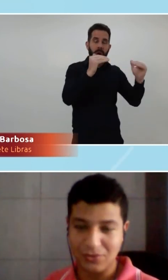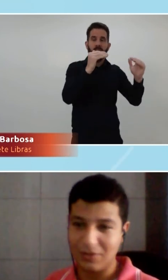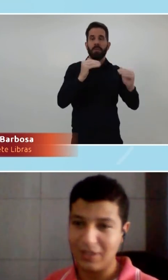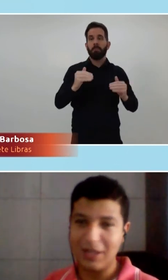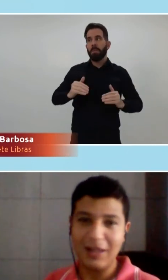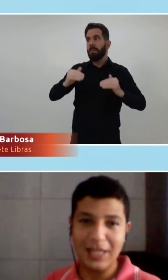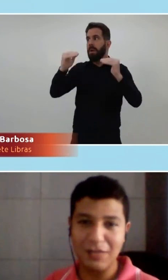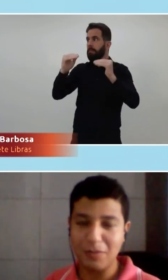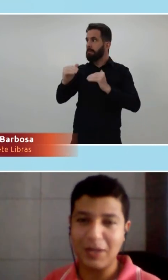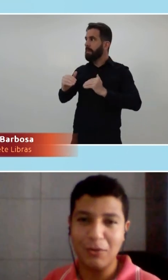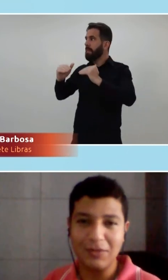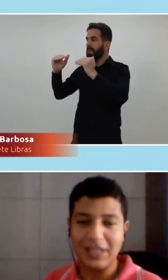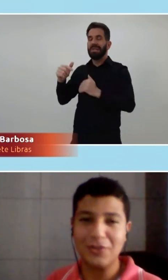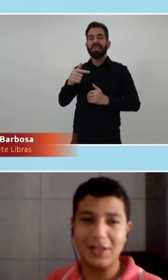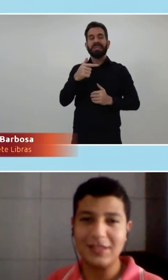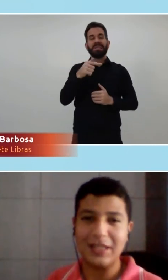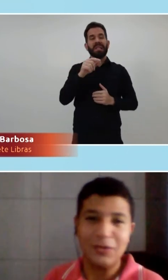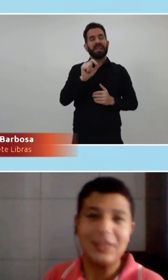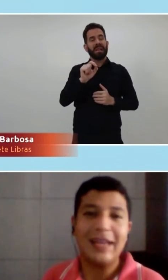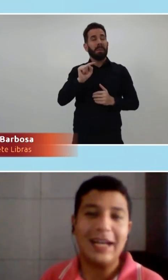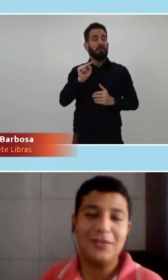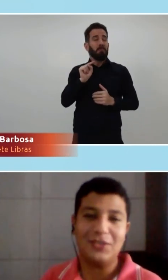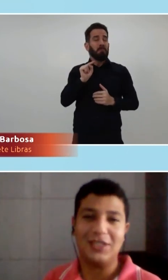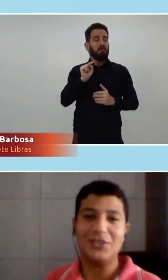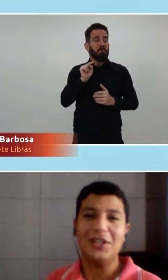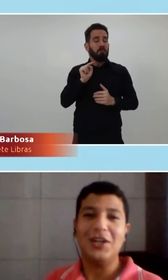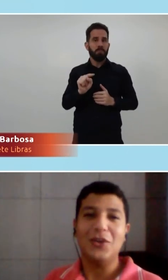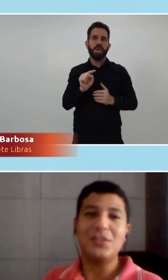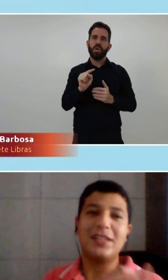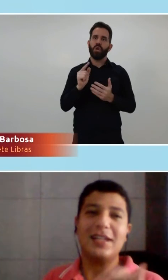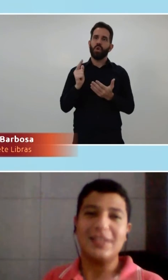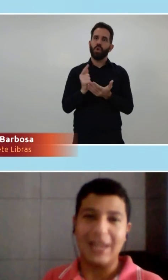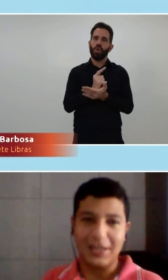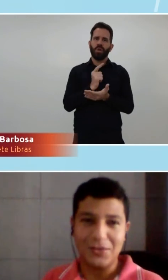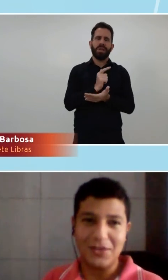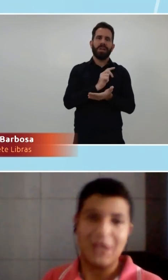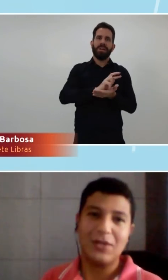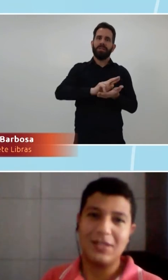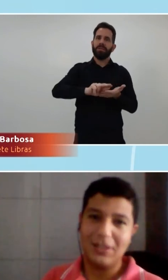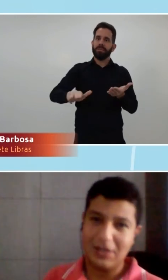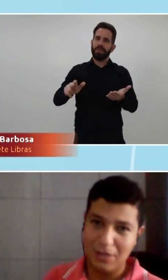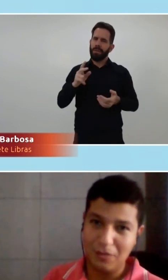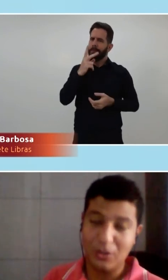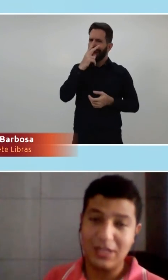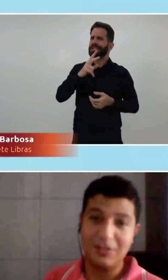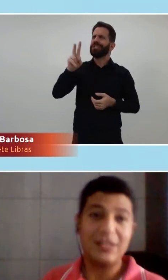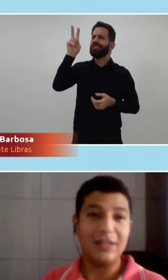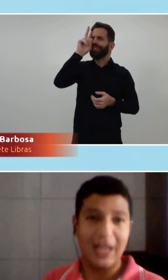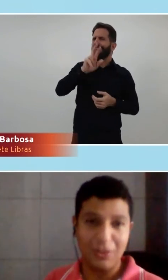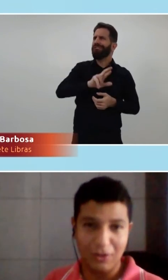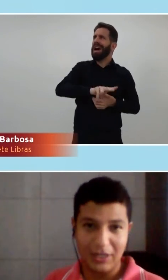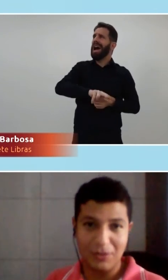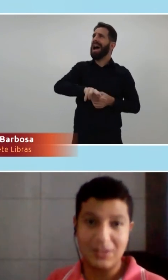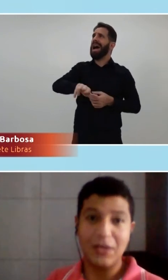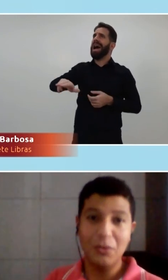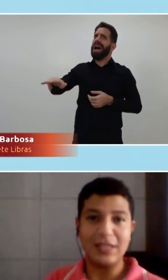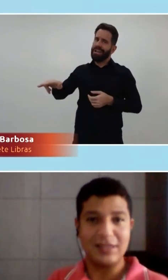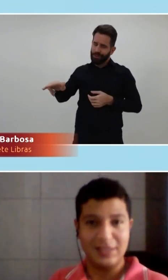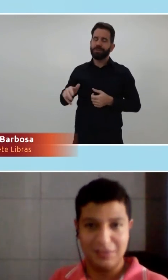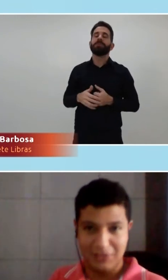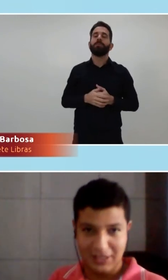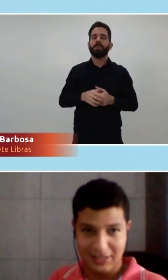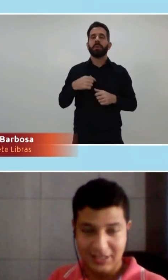títulos. É livro para contar história assim adoidado, gente. Os interessados em conhecer o acervo podem visitar o local de segunda